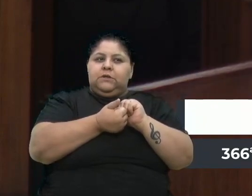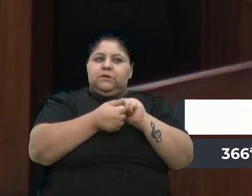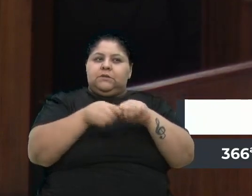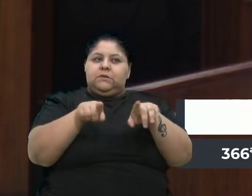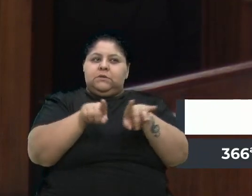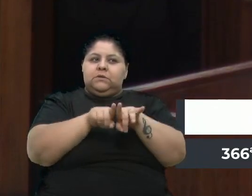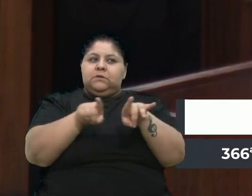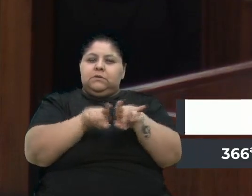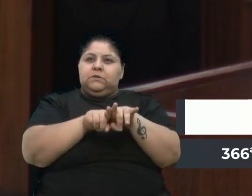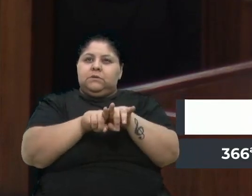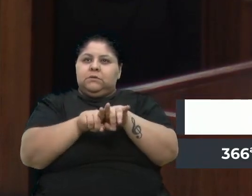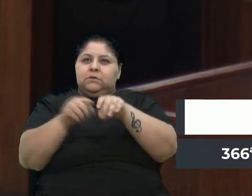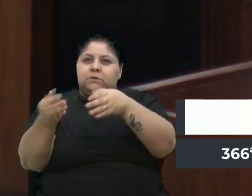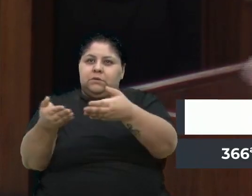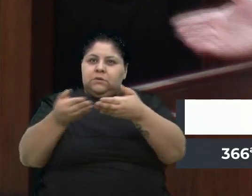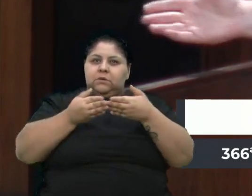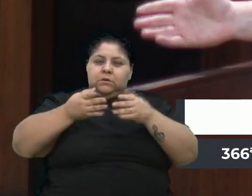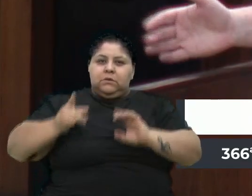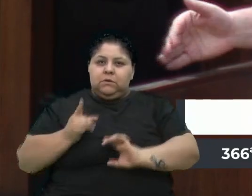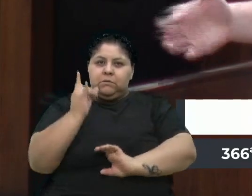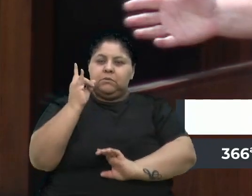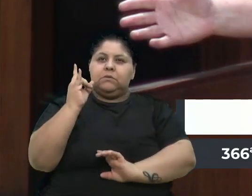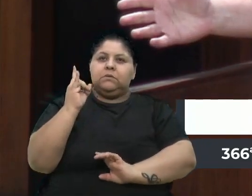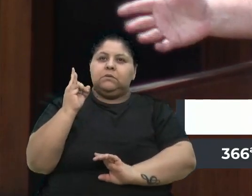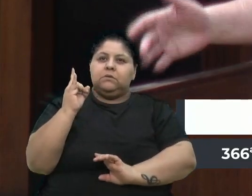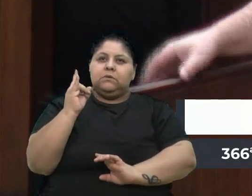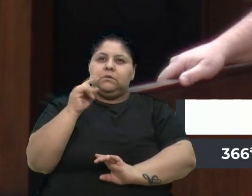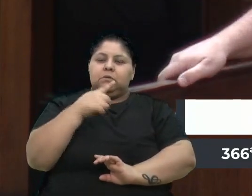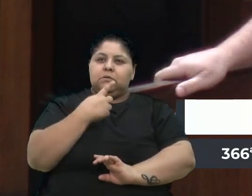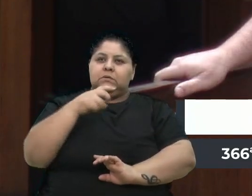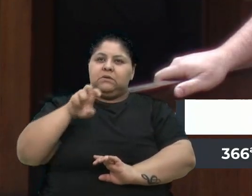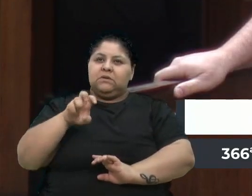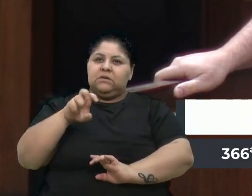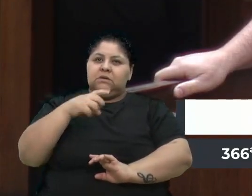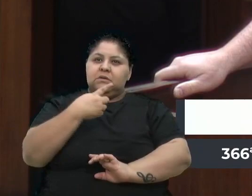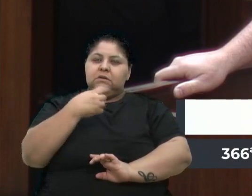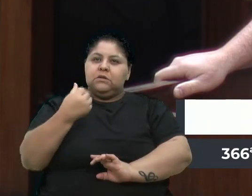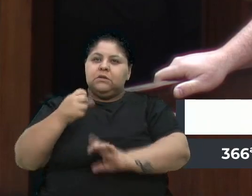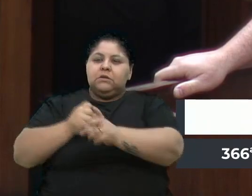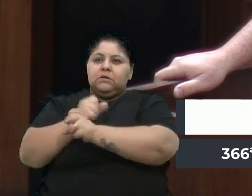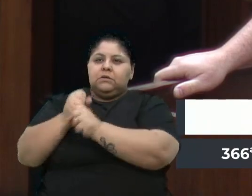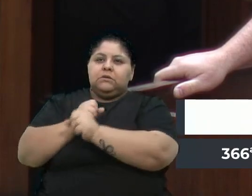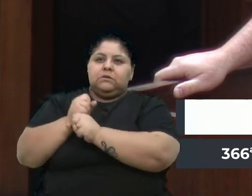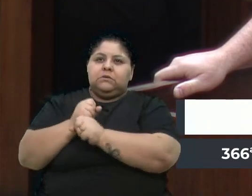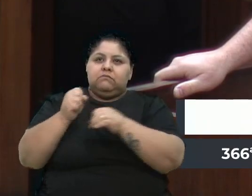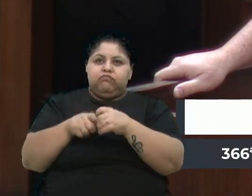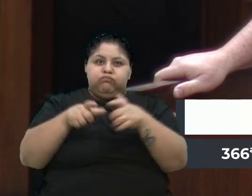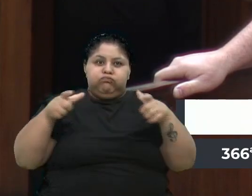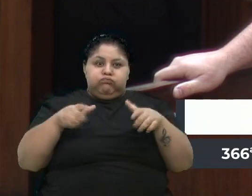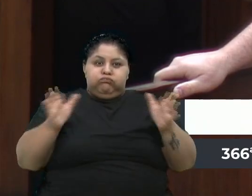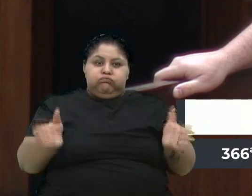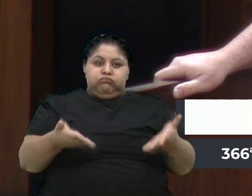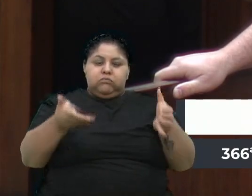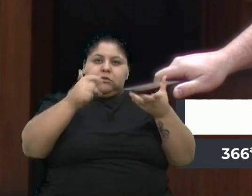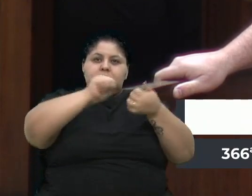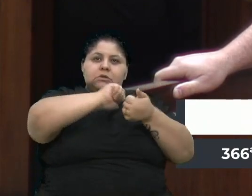O Brasil recebeu nos últimos 15, 16 anos, vereador Alberto, grandes eventos